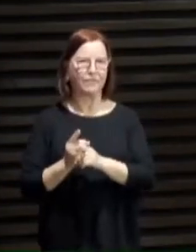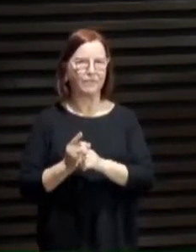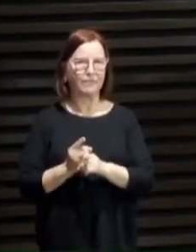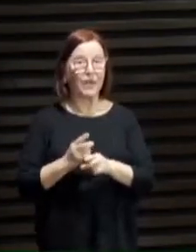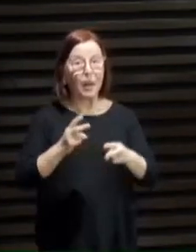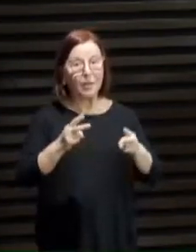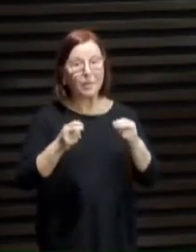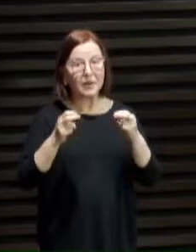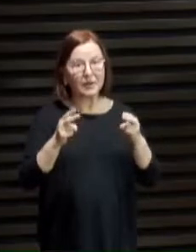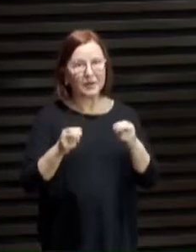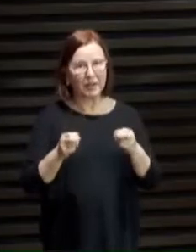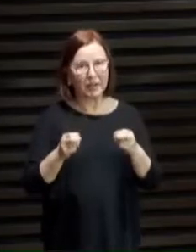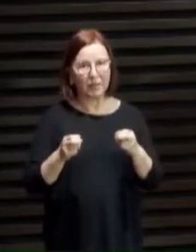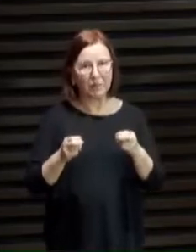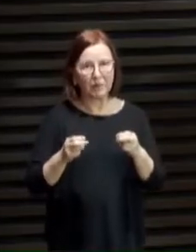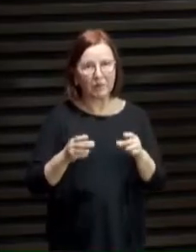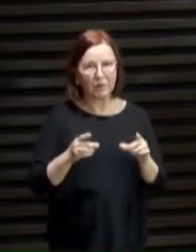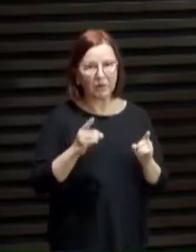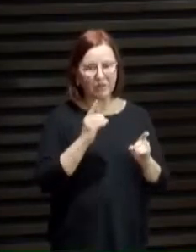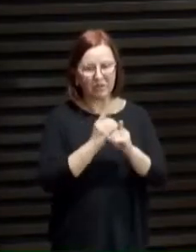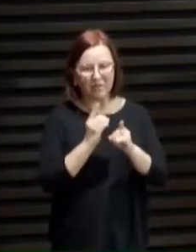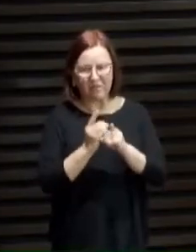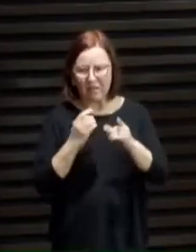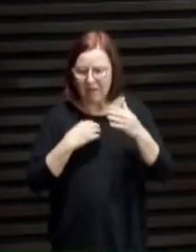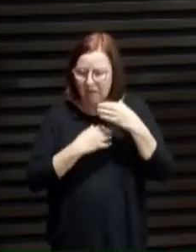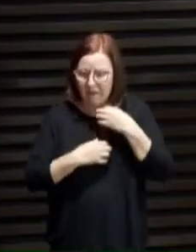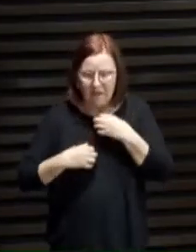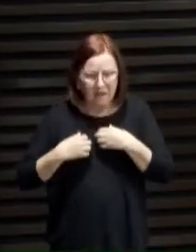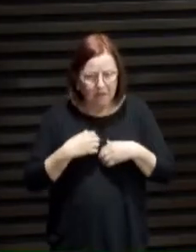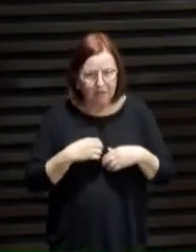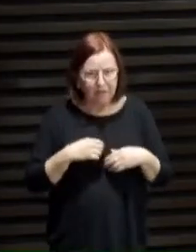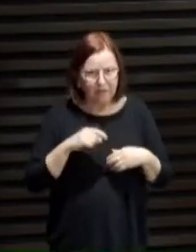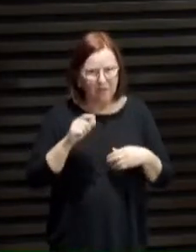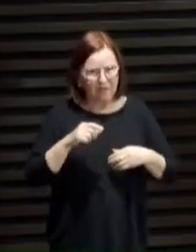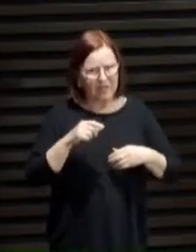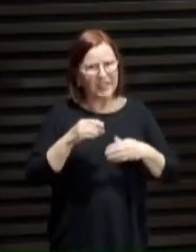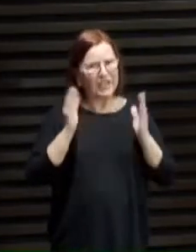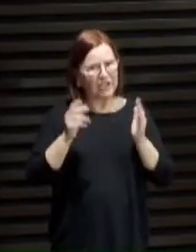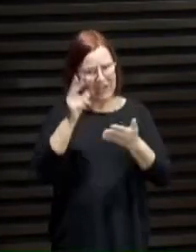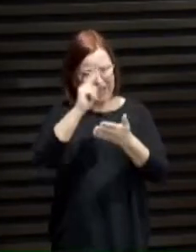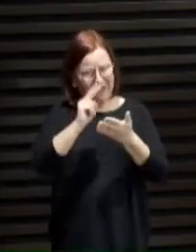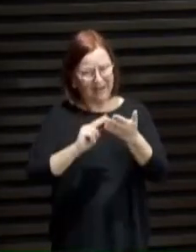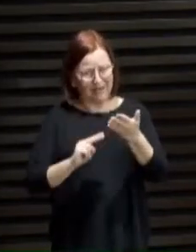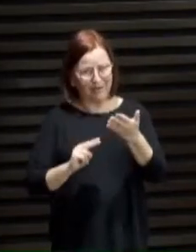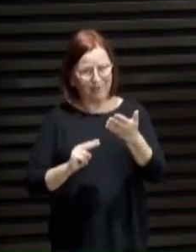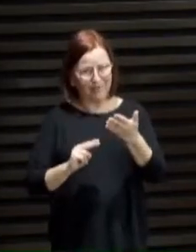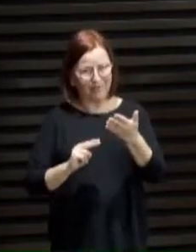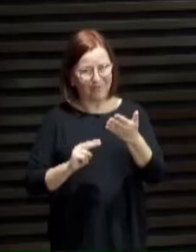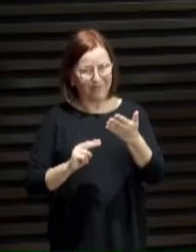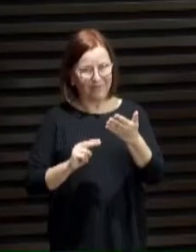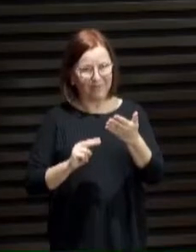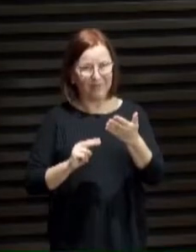percebe o quanto seus discípulos estão angustiados. Você já leu a abertura do Sermão da Montanha?